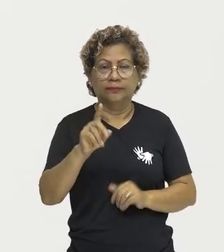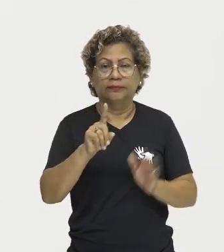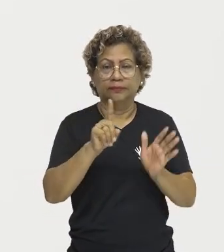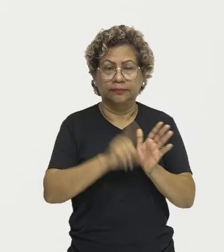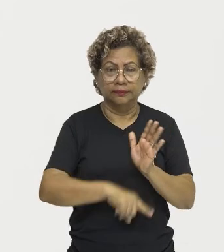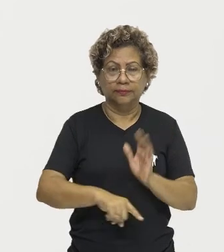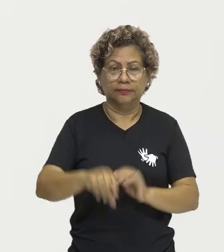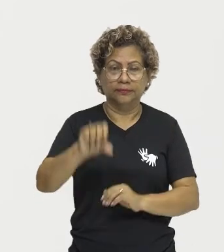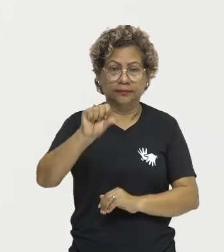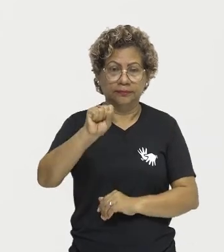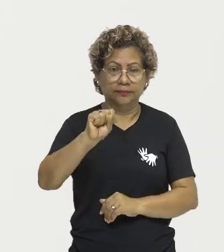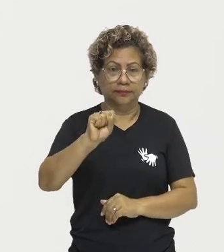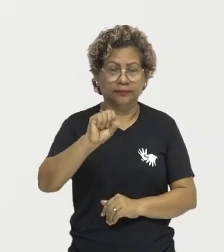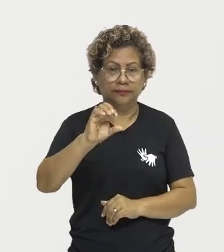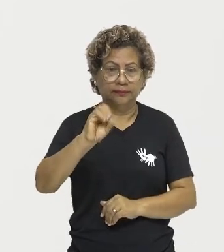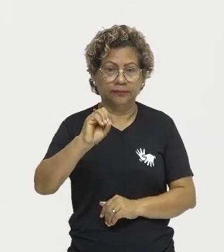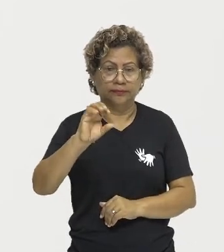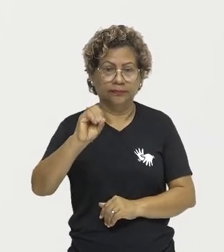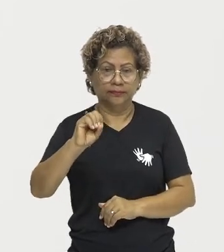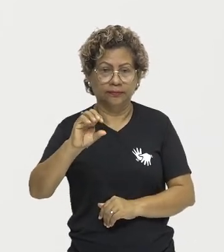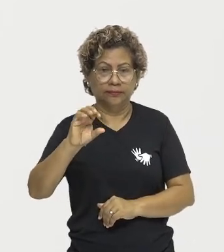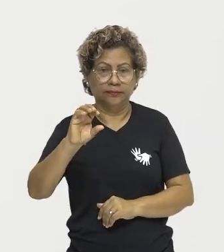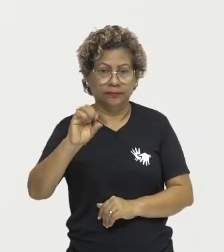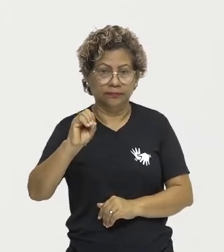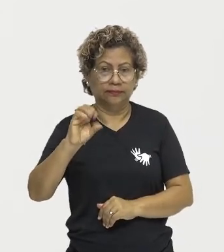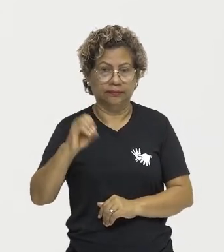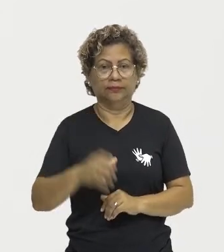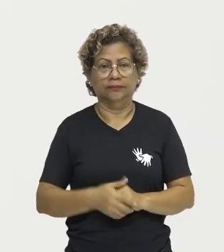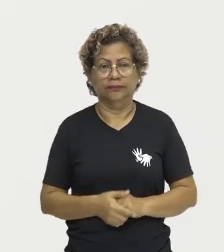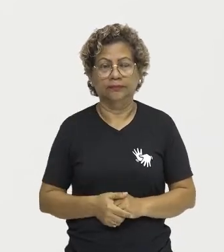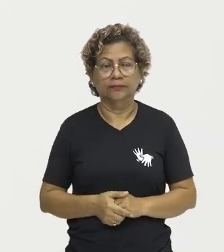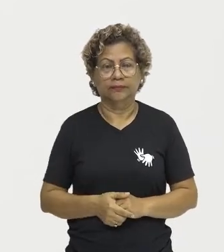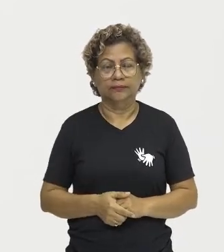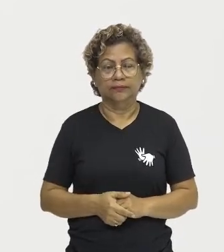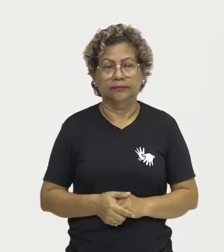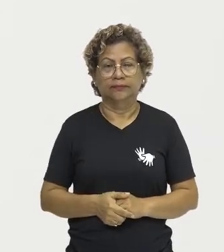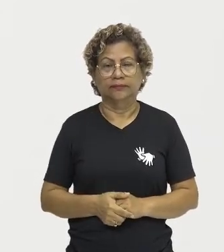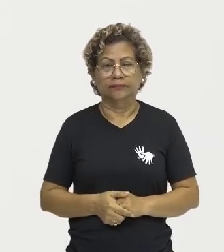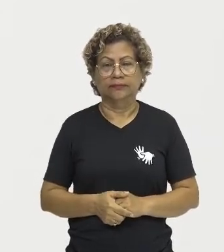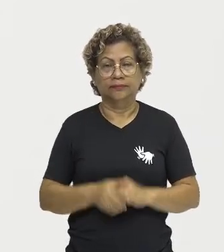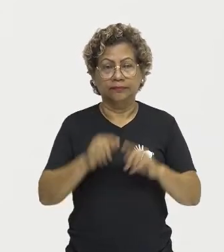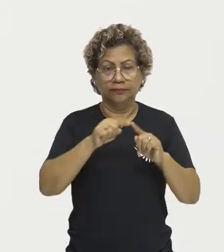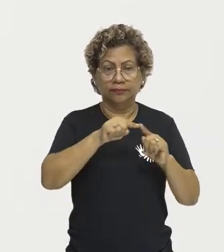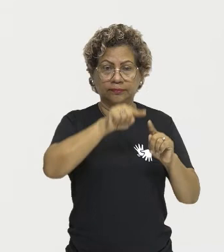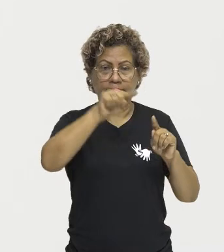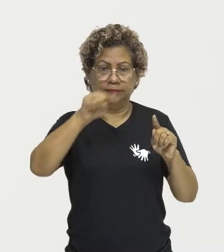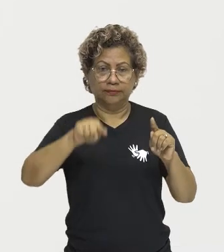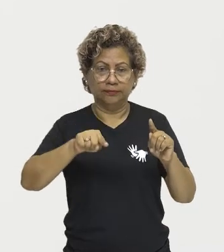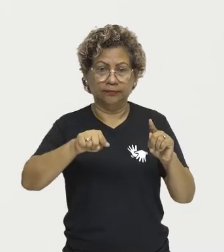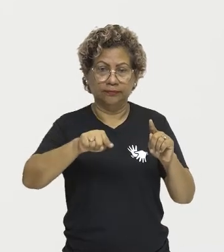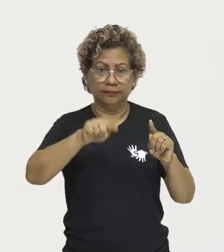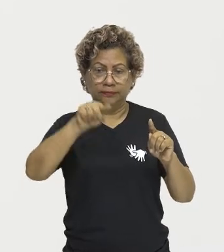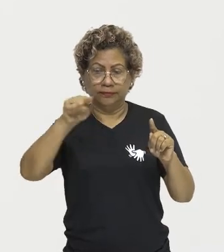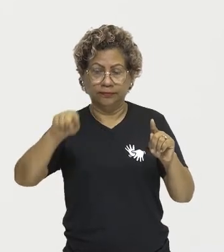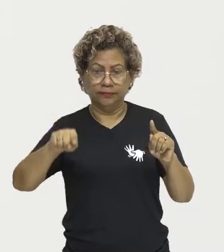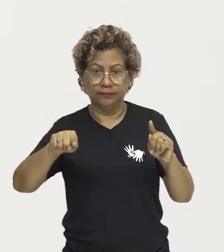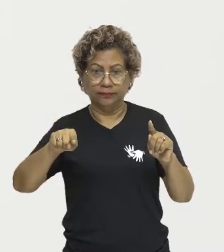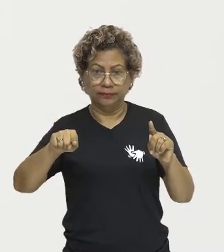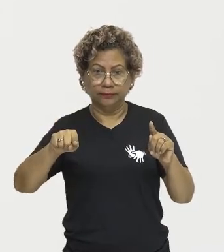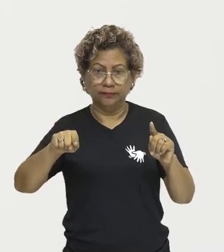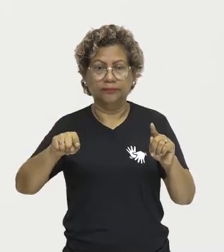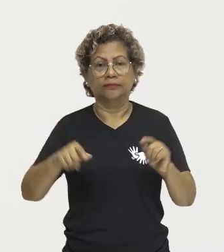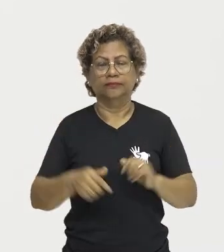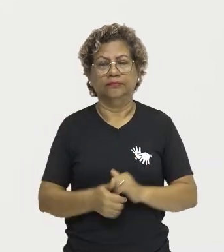quem? Pela produtiva dá 80.000. Mais 200 vezes